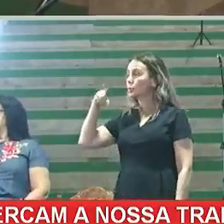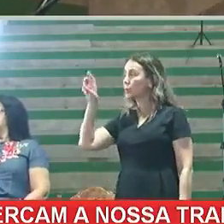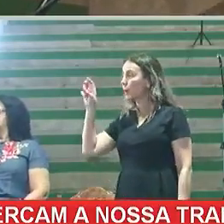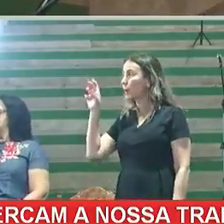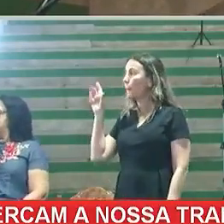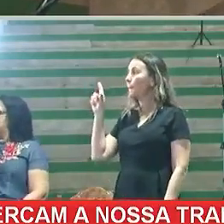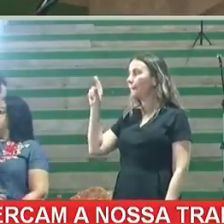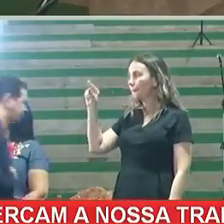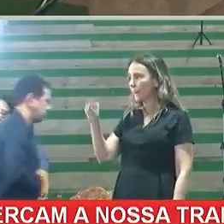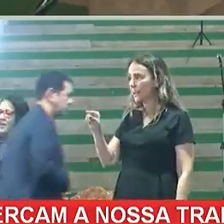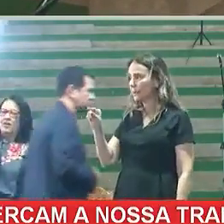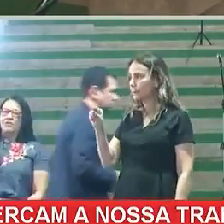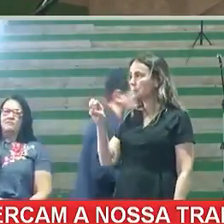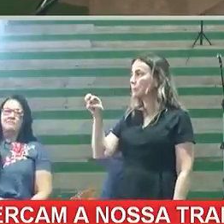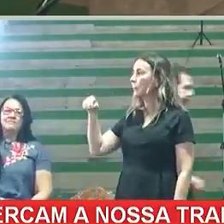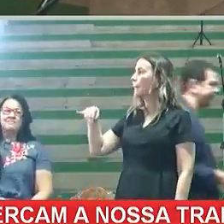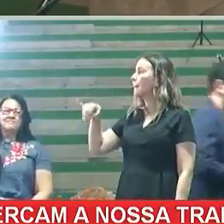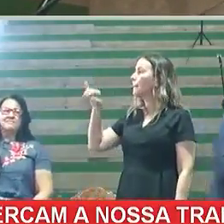Mi menor.